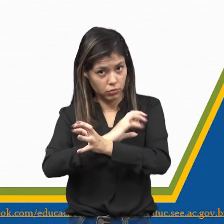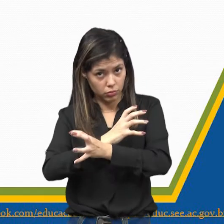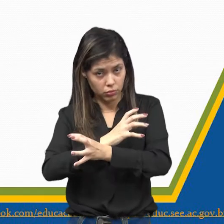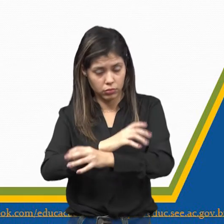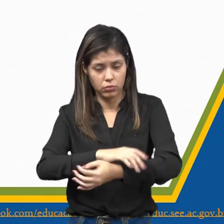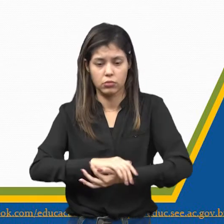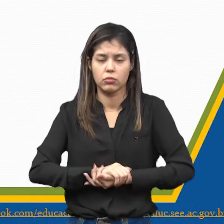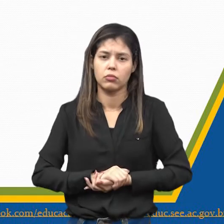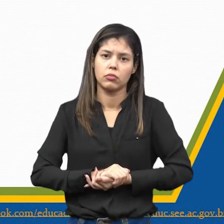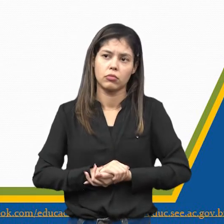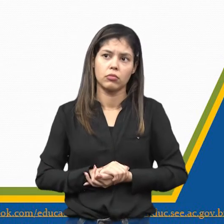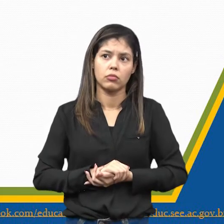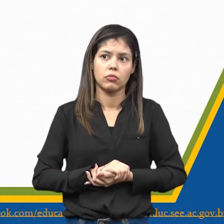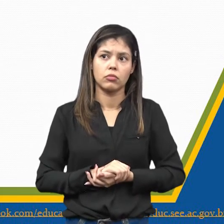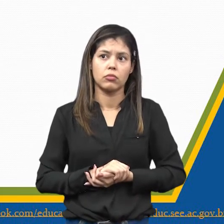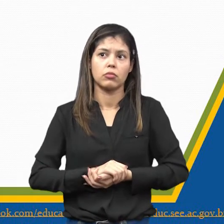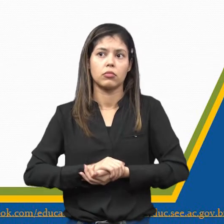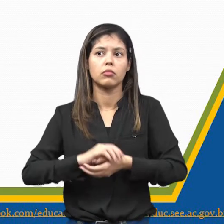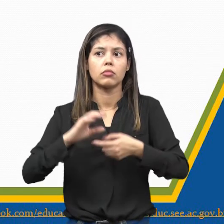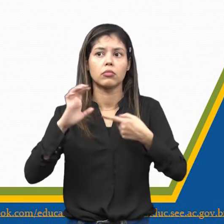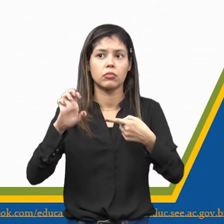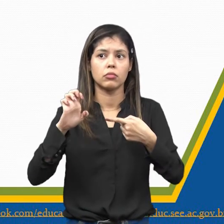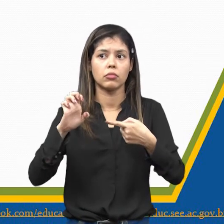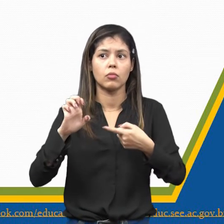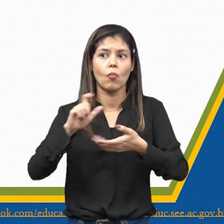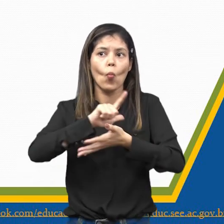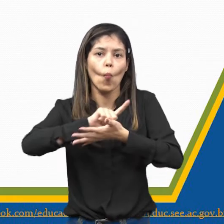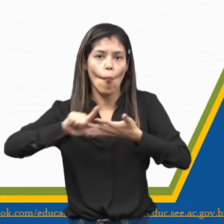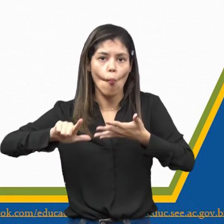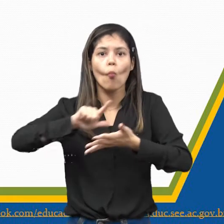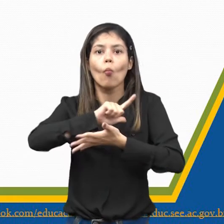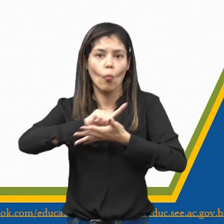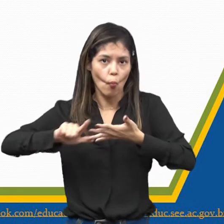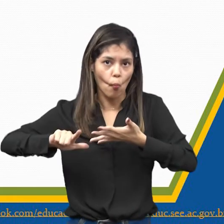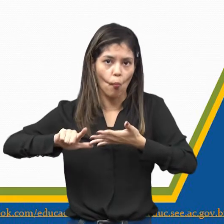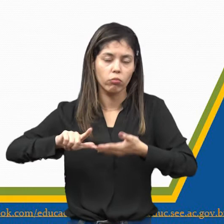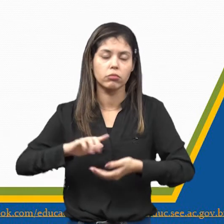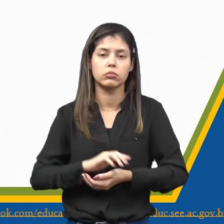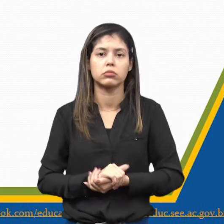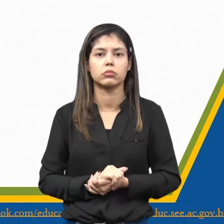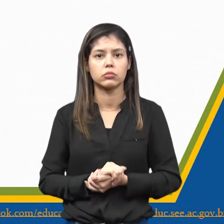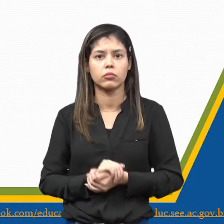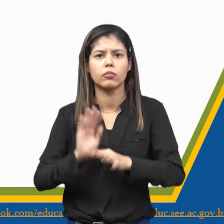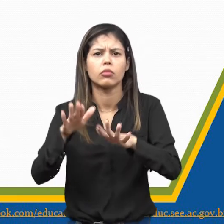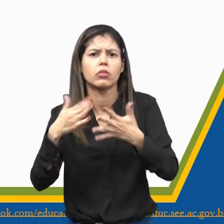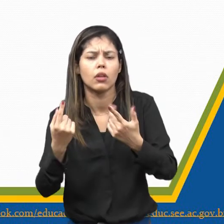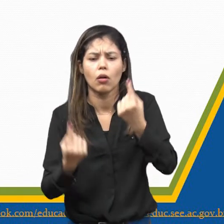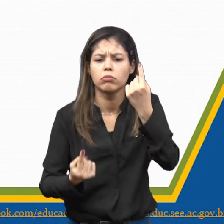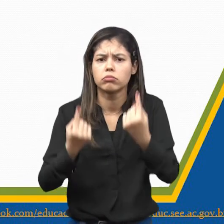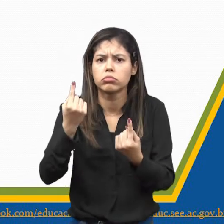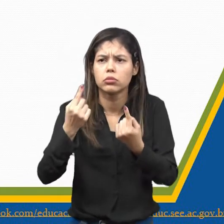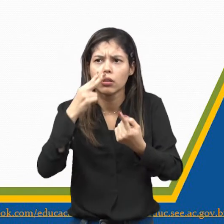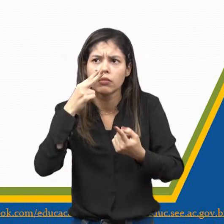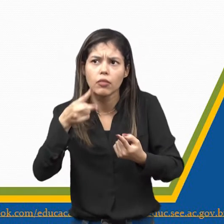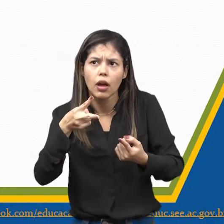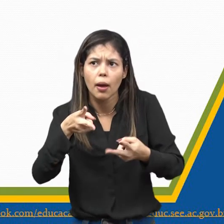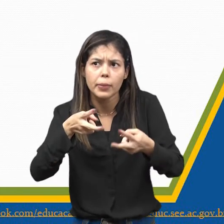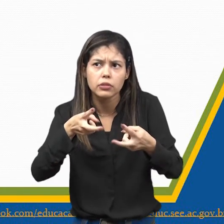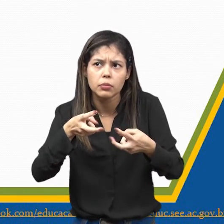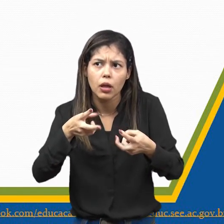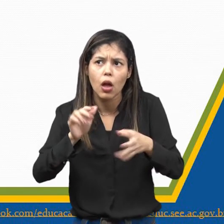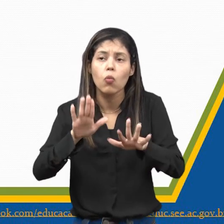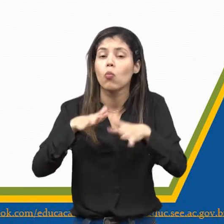estriado esquelético. Alternativa E, liso, liso e liso. Então, pessoal, vocês vão olhar, né,